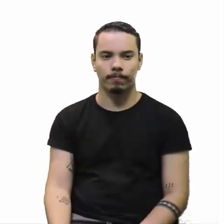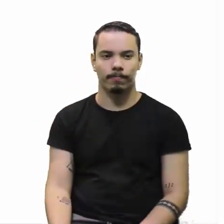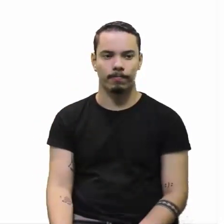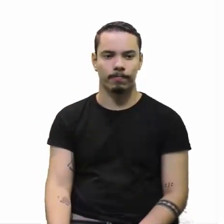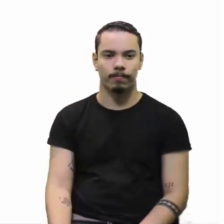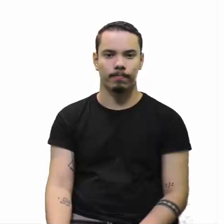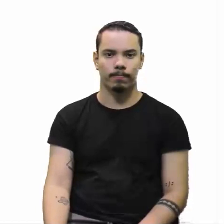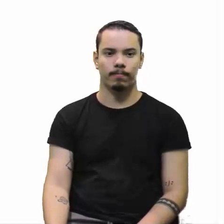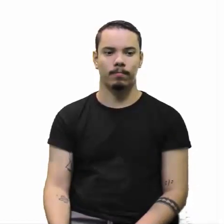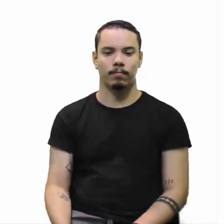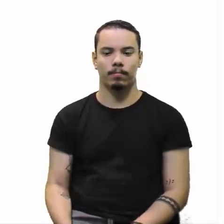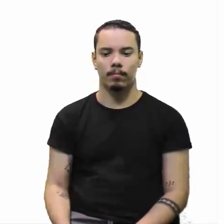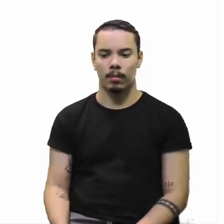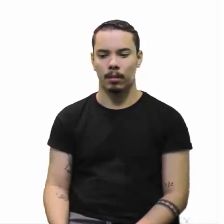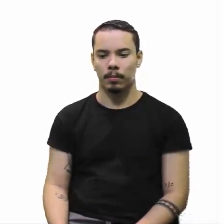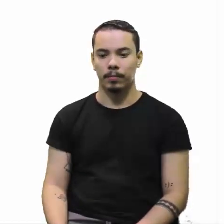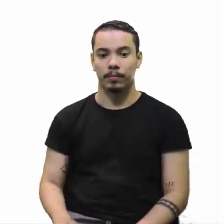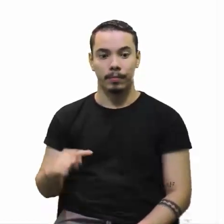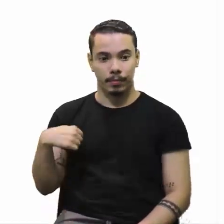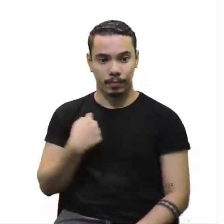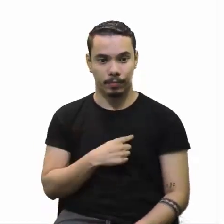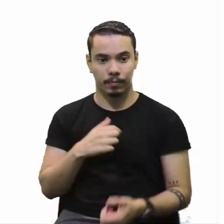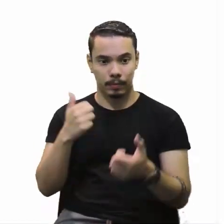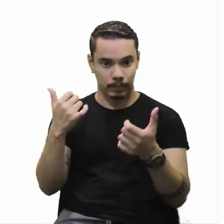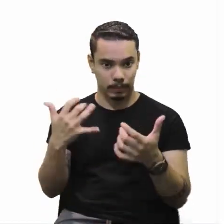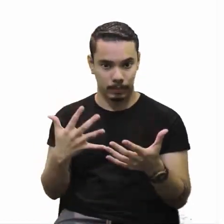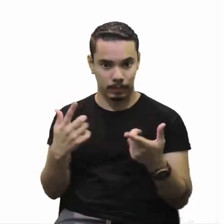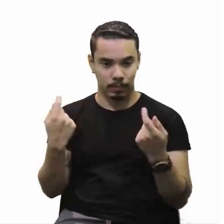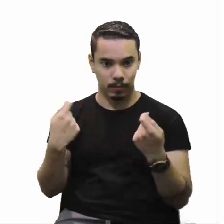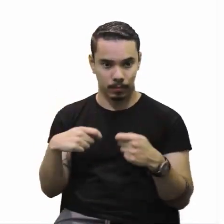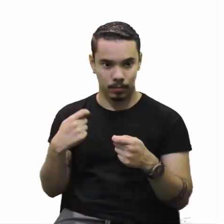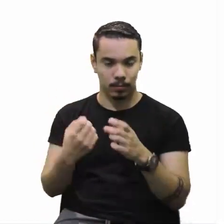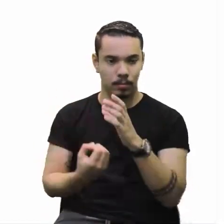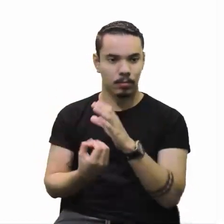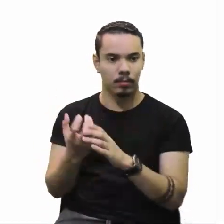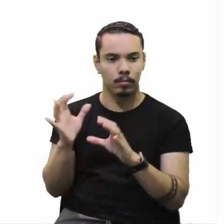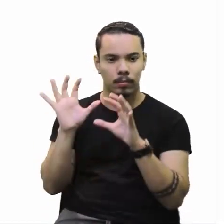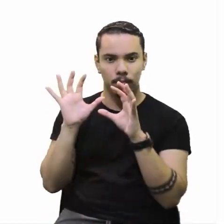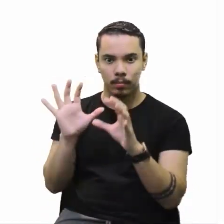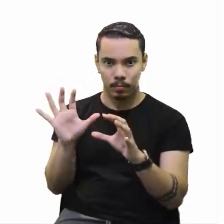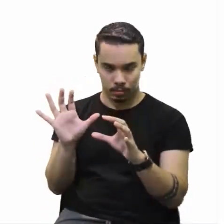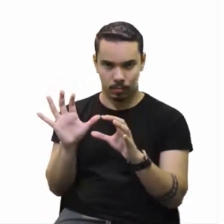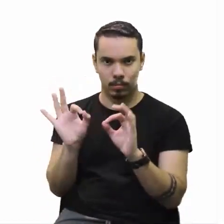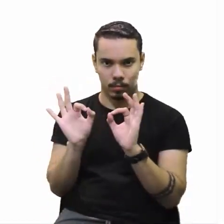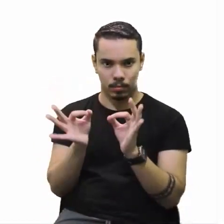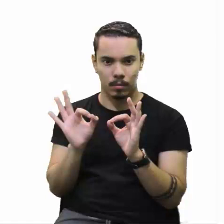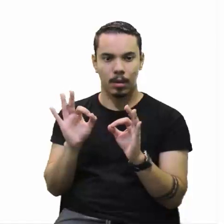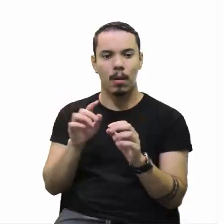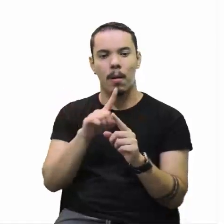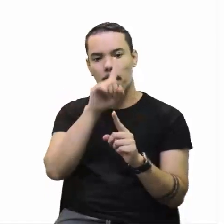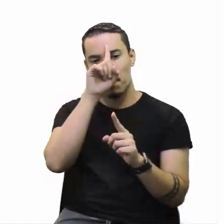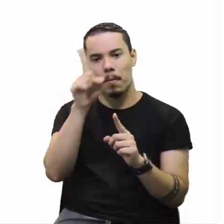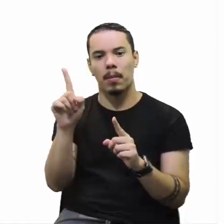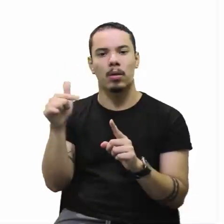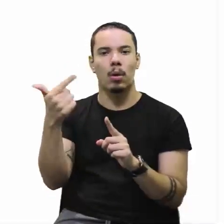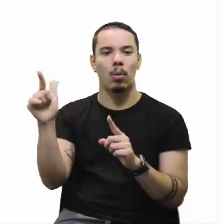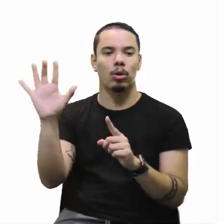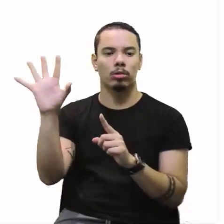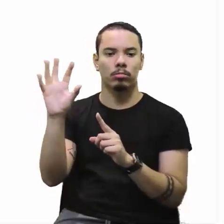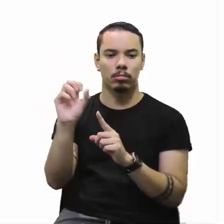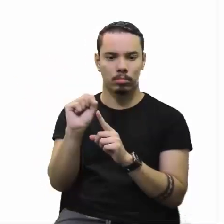bem, nós falamos que precisa de emitir até um satélite, né, para mandar para um outro